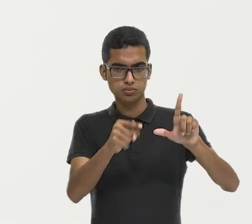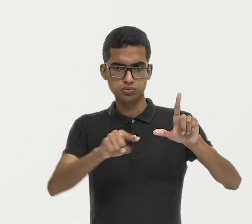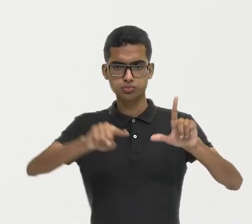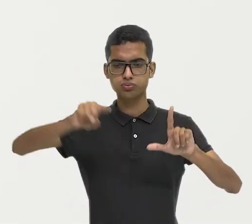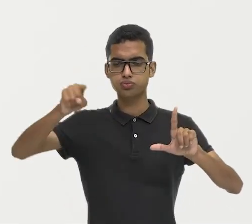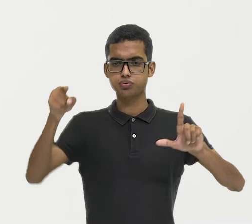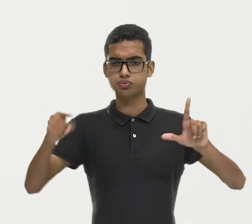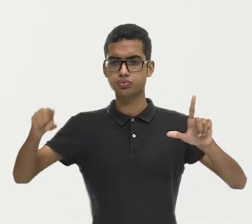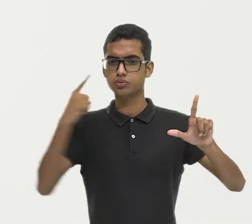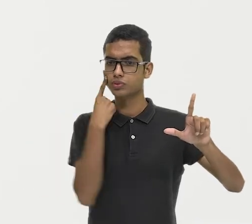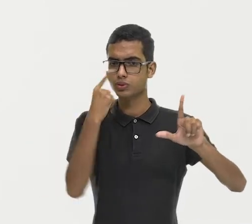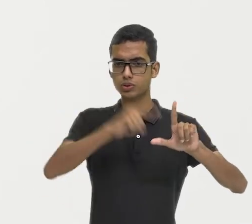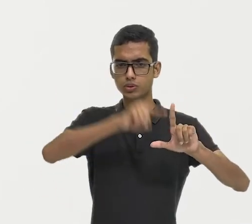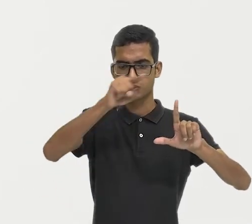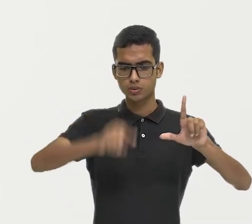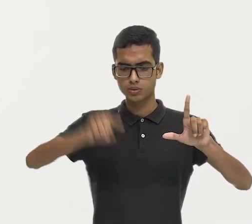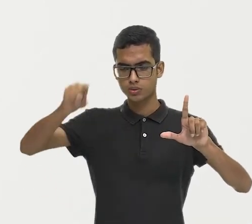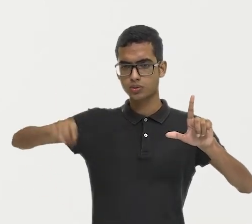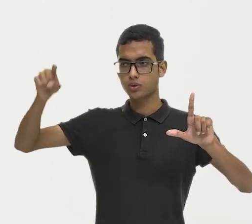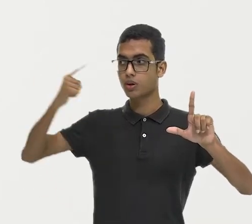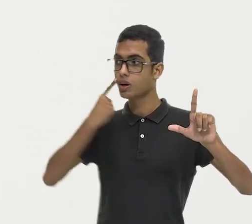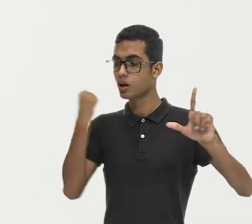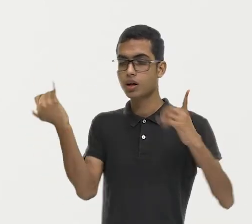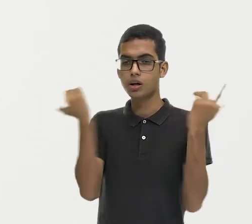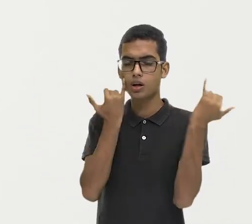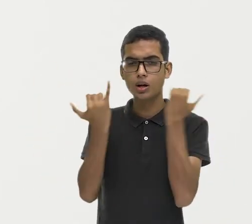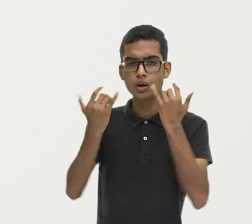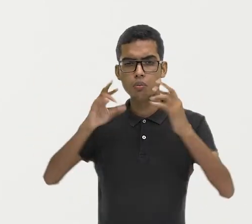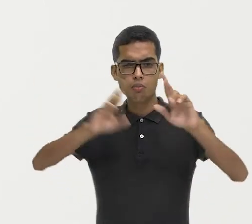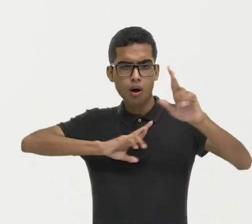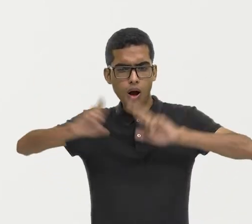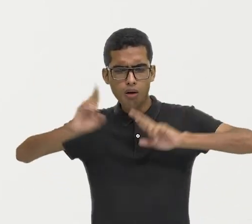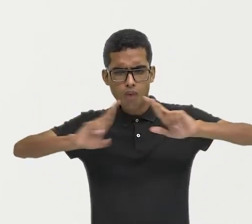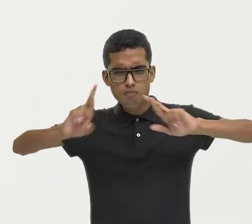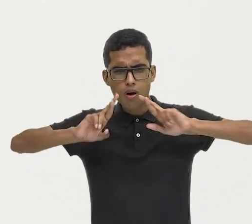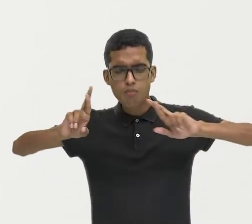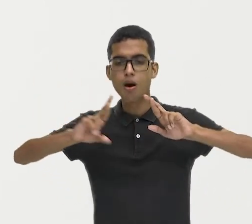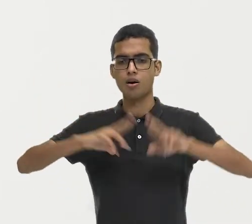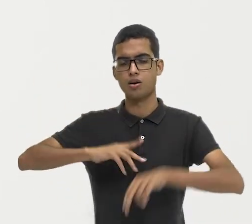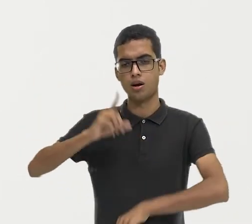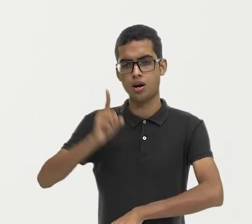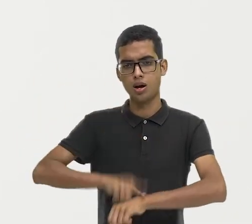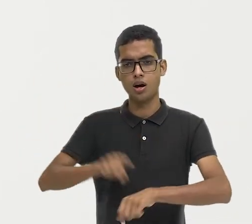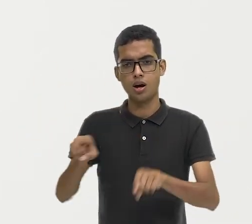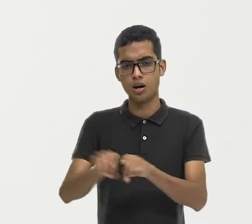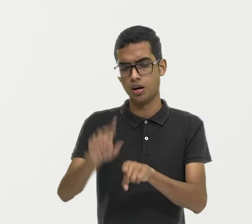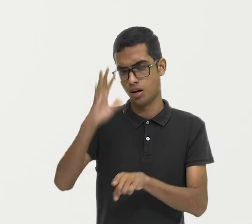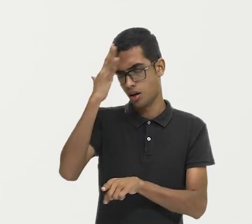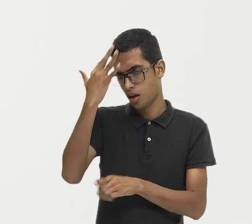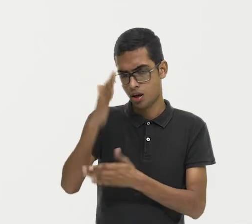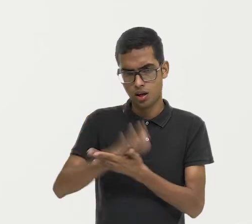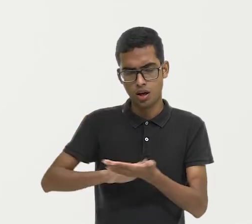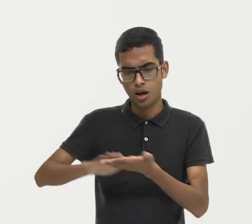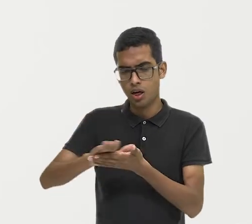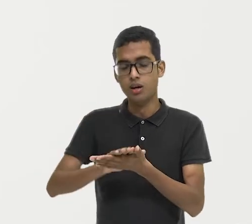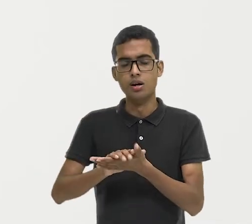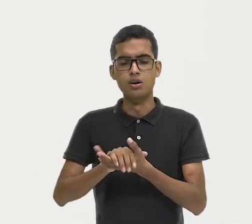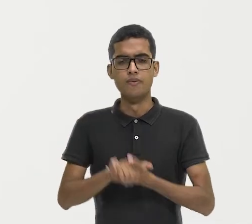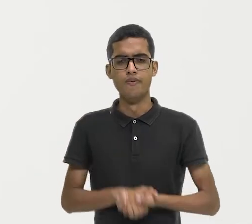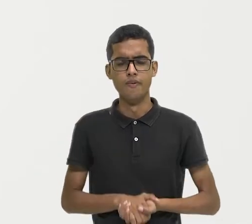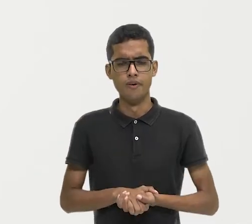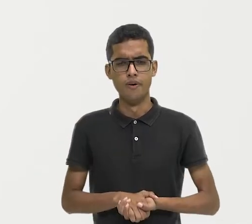parte azul, as reclamações que foram recebidas e automaticamente também não resolvidas,